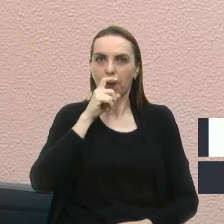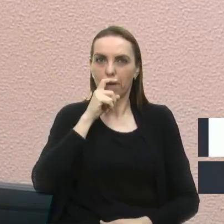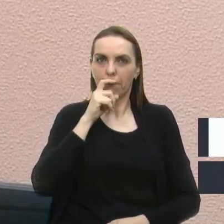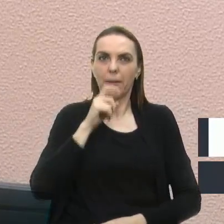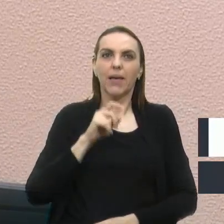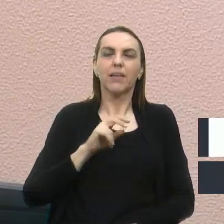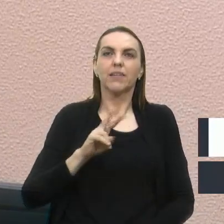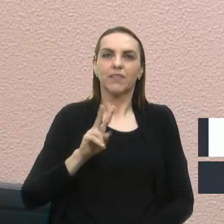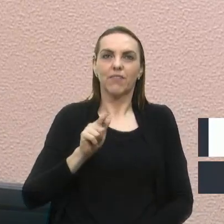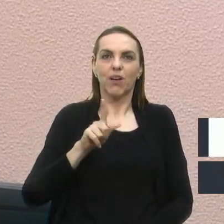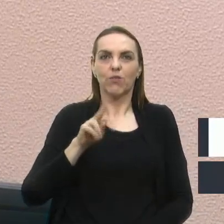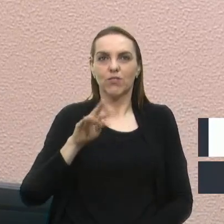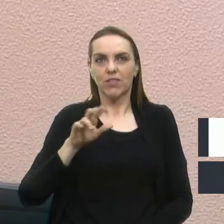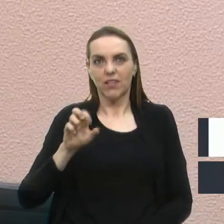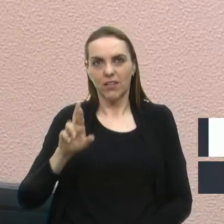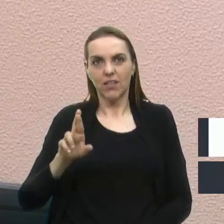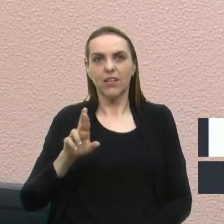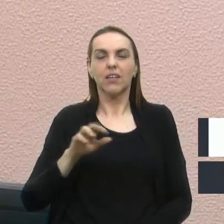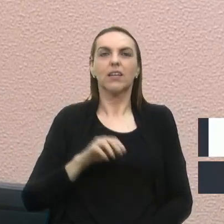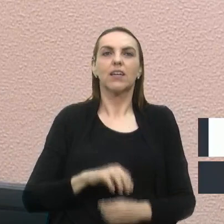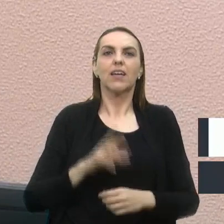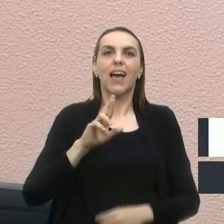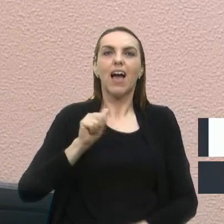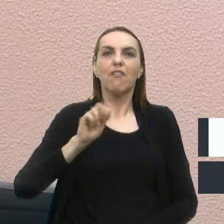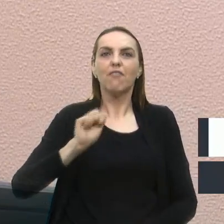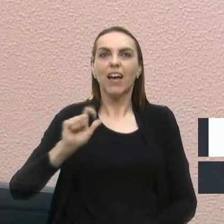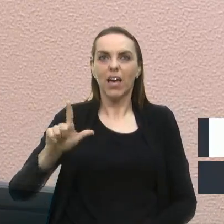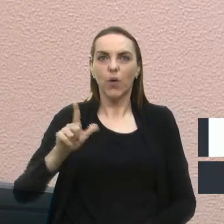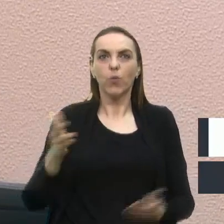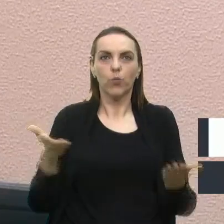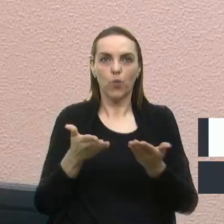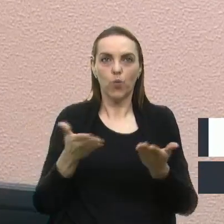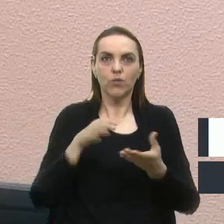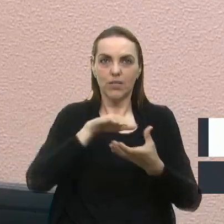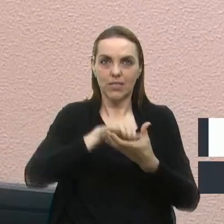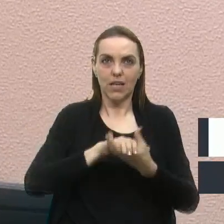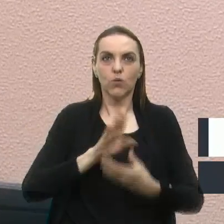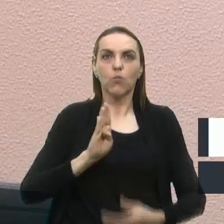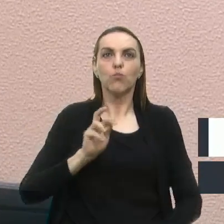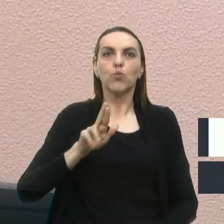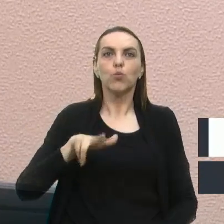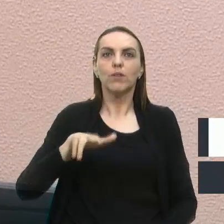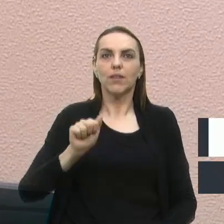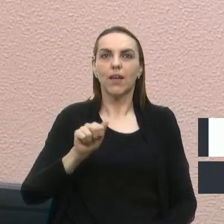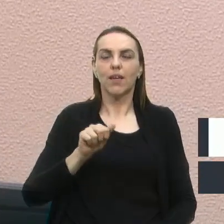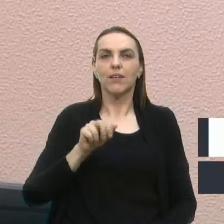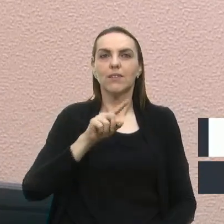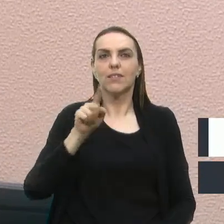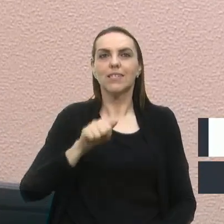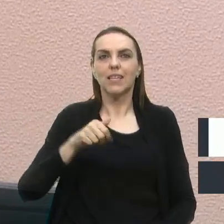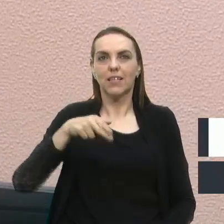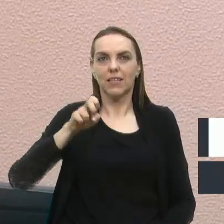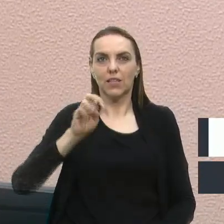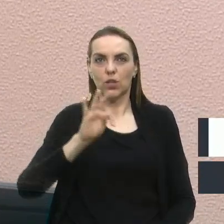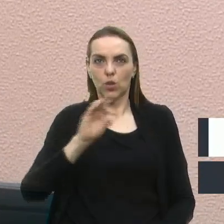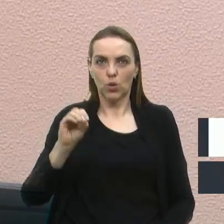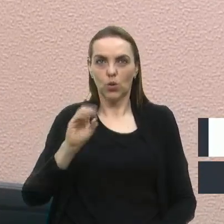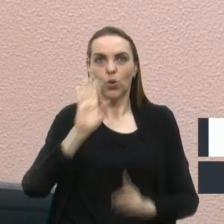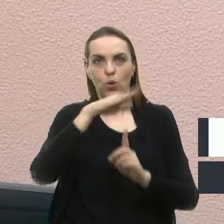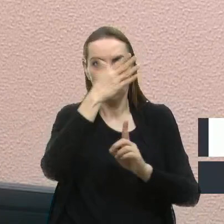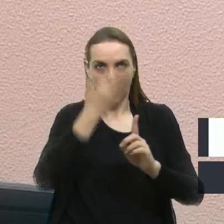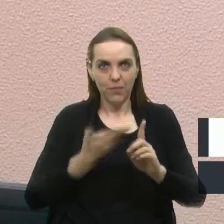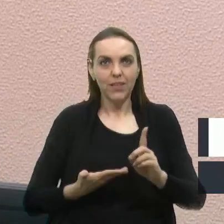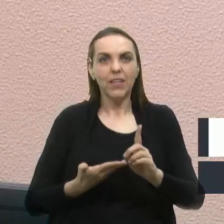Dalzotto Júnior. Atualmente é casado com Bruna Guimarães Zaneto. Essa homenagem se